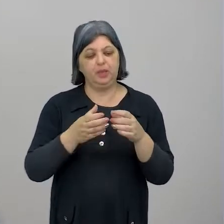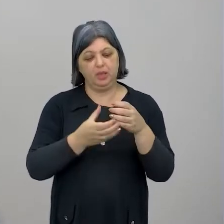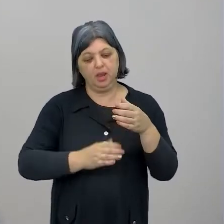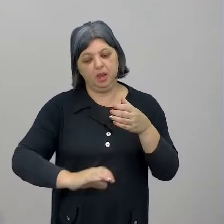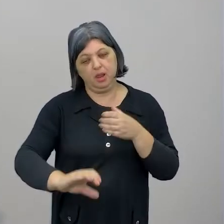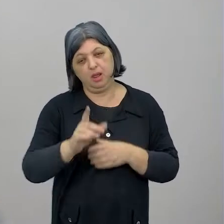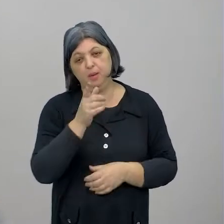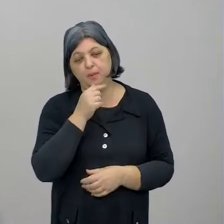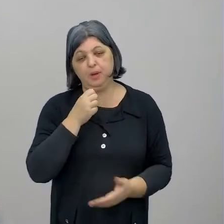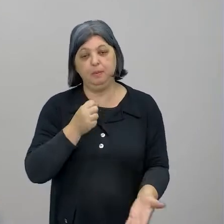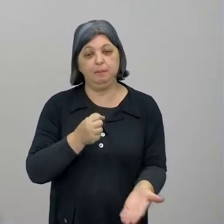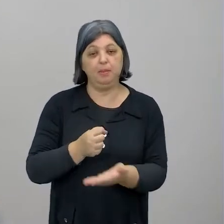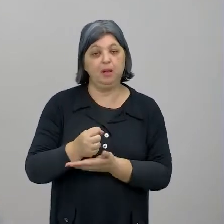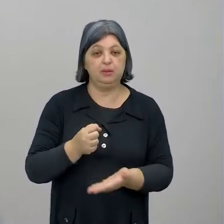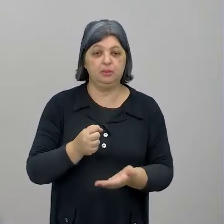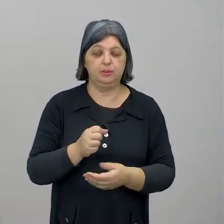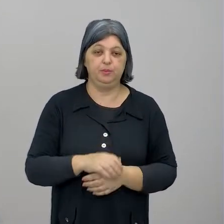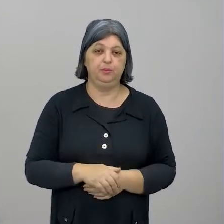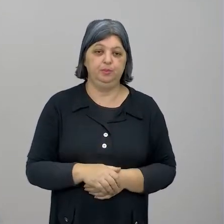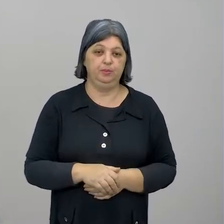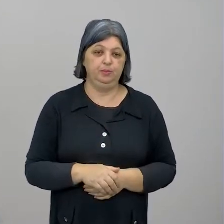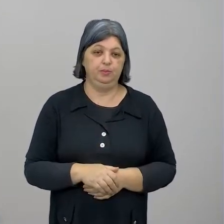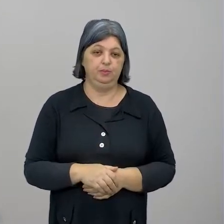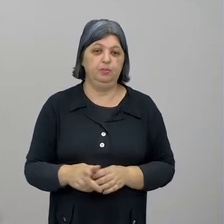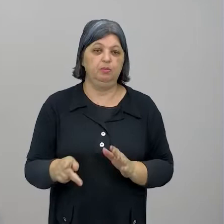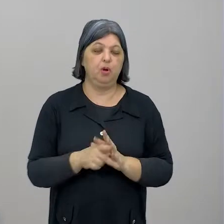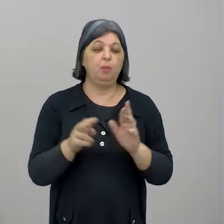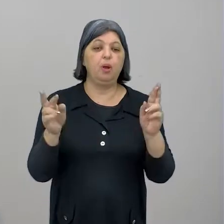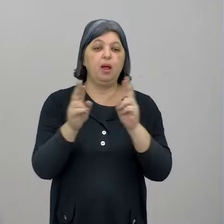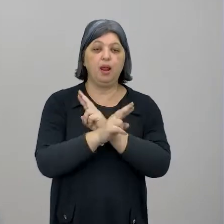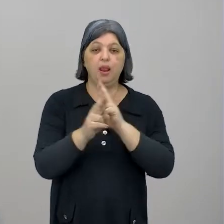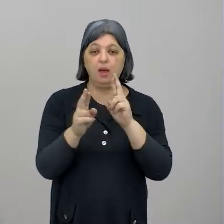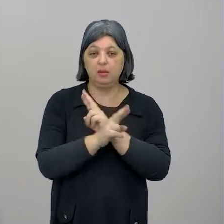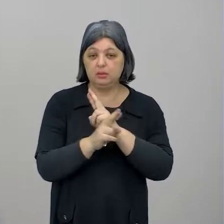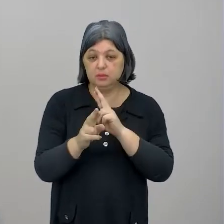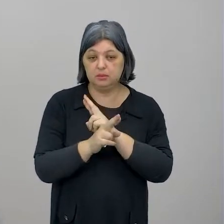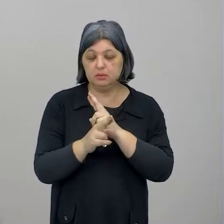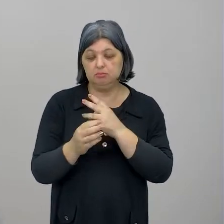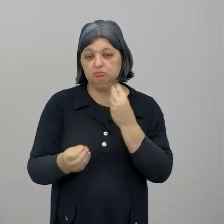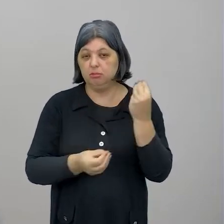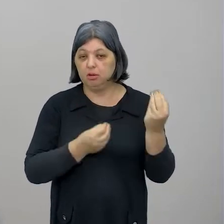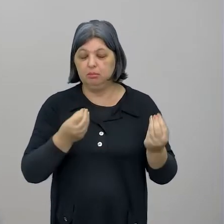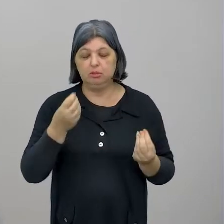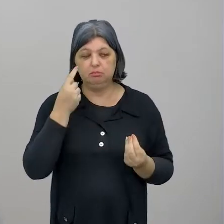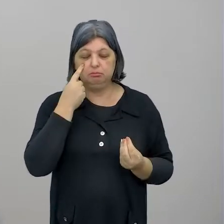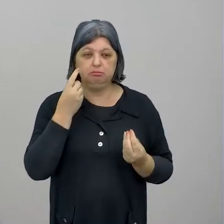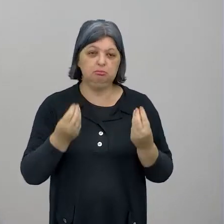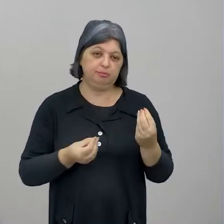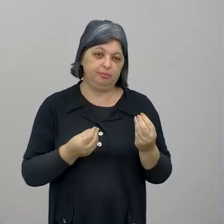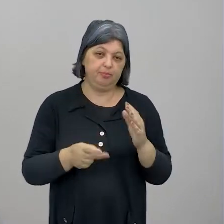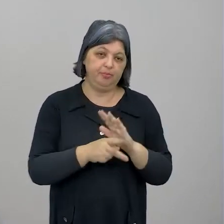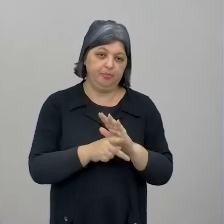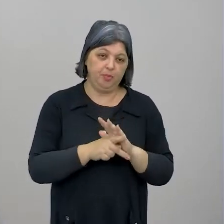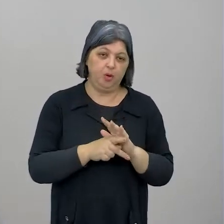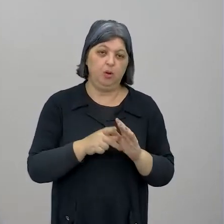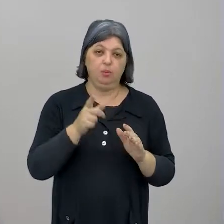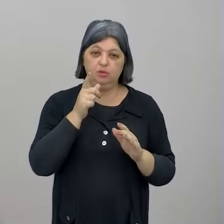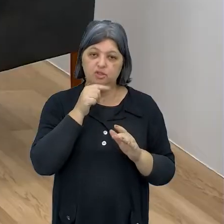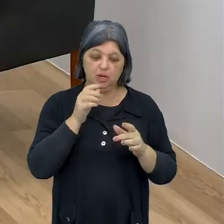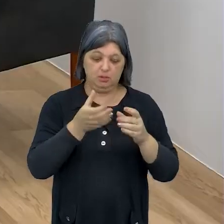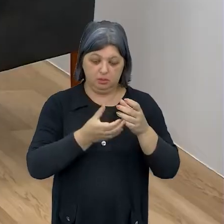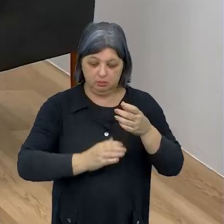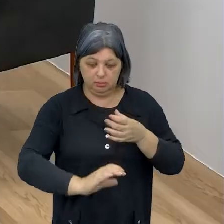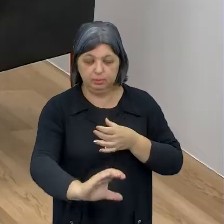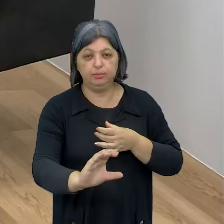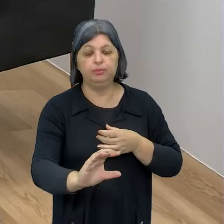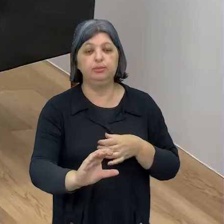gente viu essa grande relação, né? Como é estreito, então, a questão do saneamento básico com a